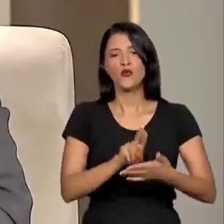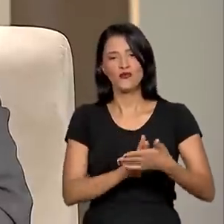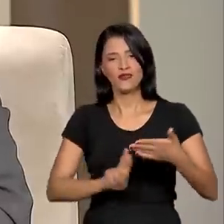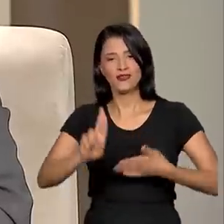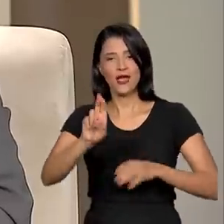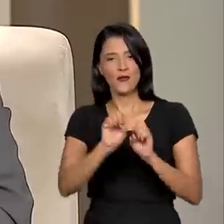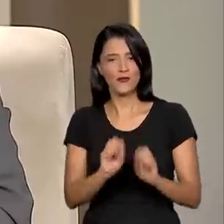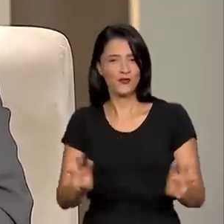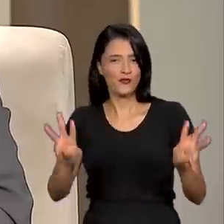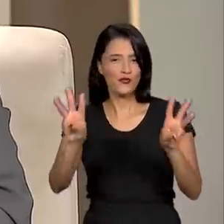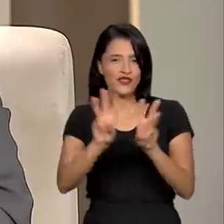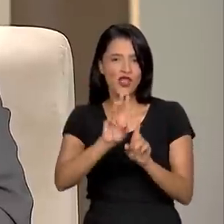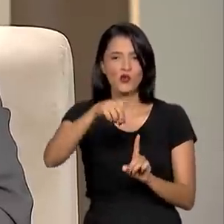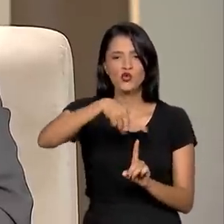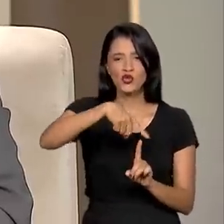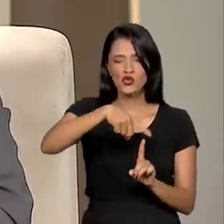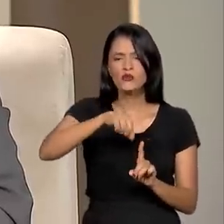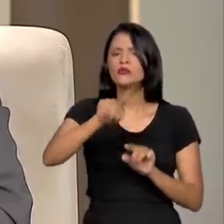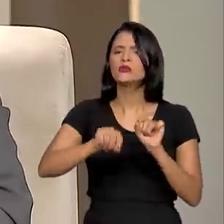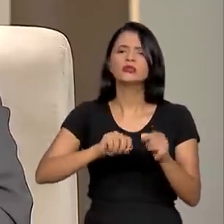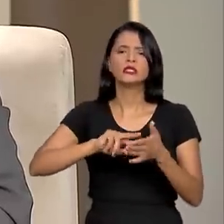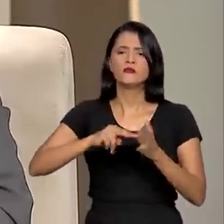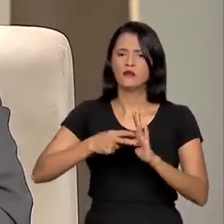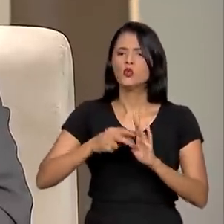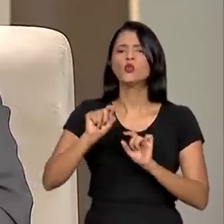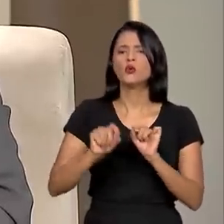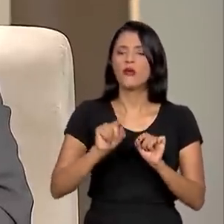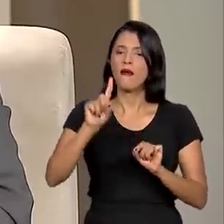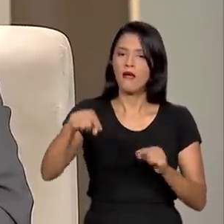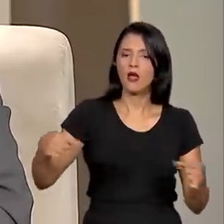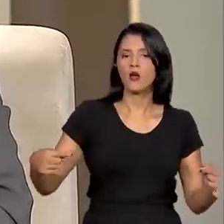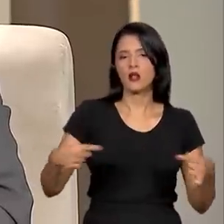significa isso? Eles são ligados ao MEC.